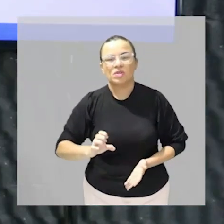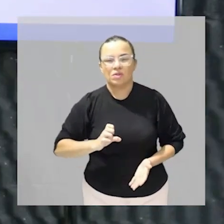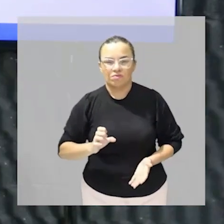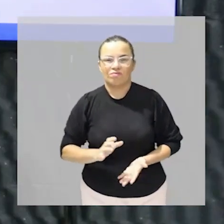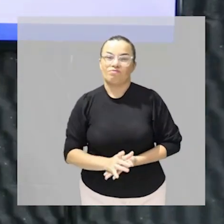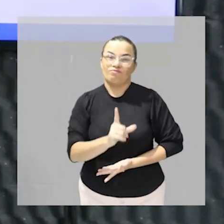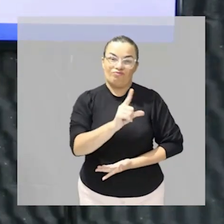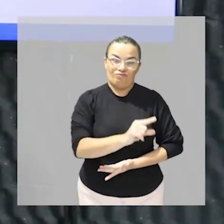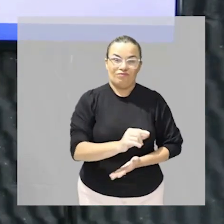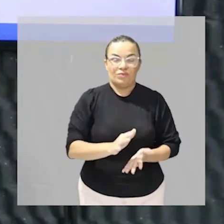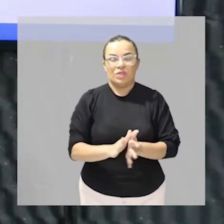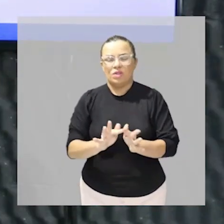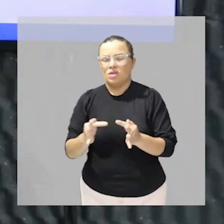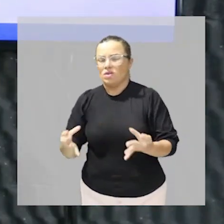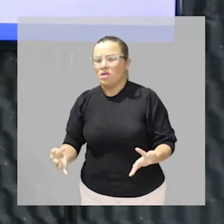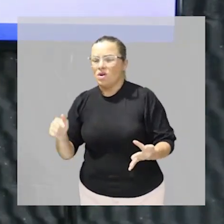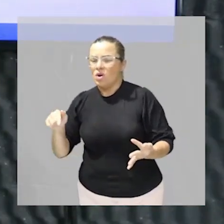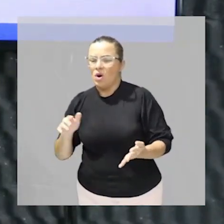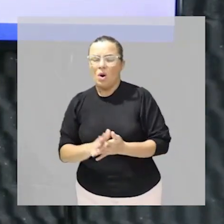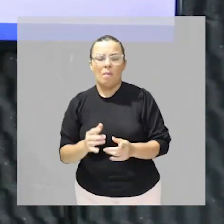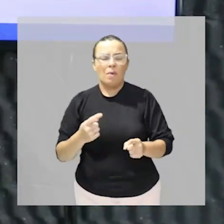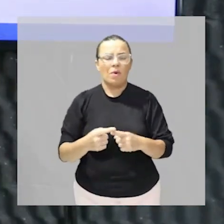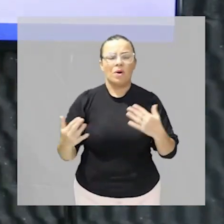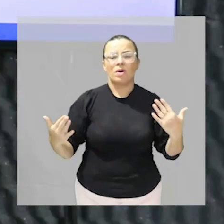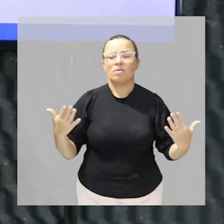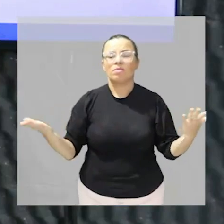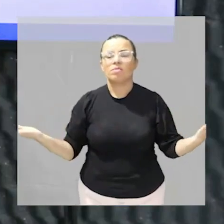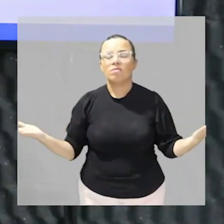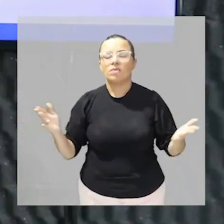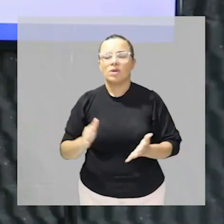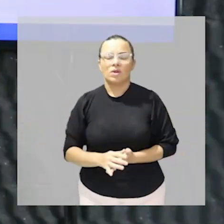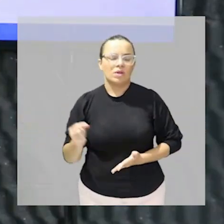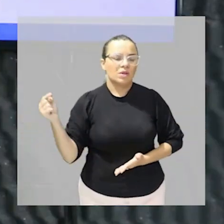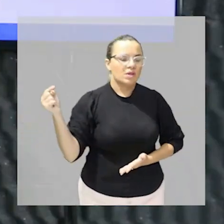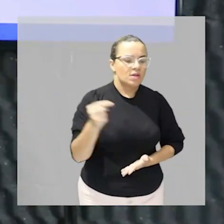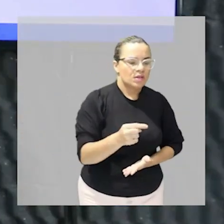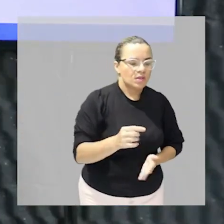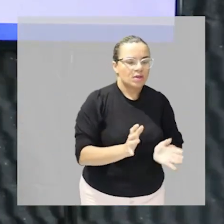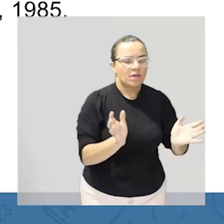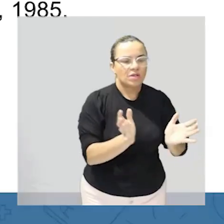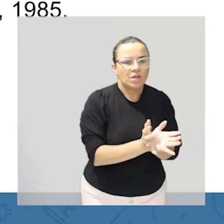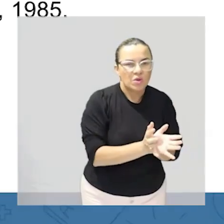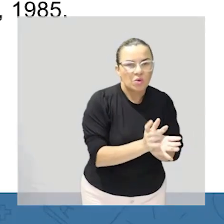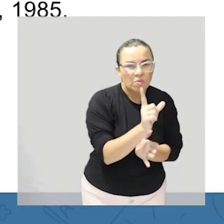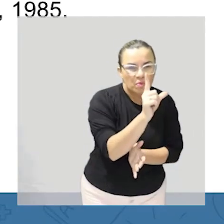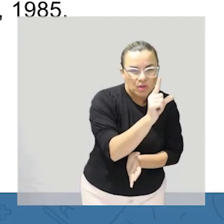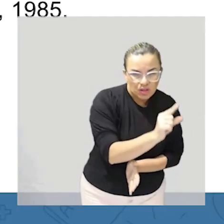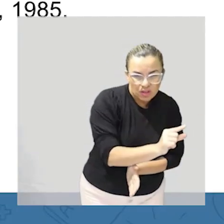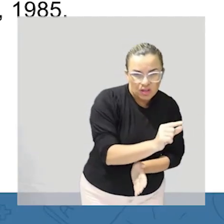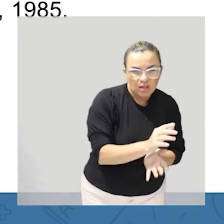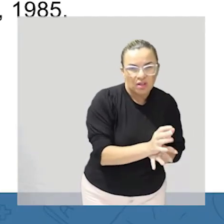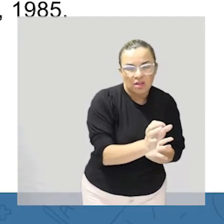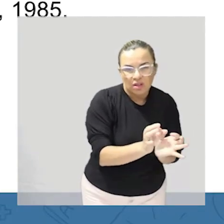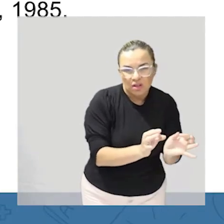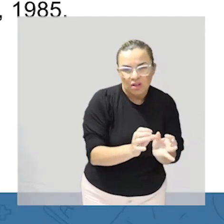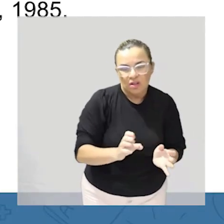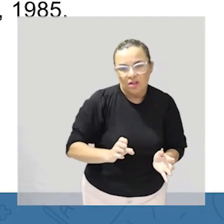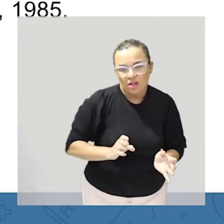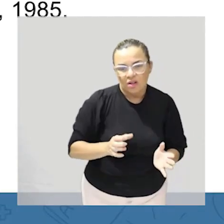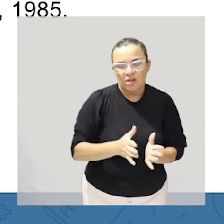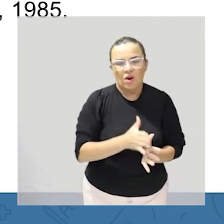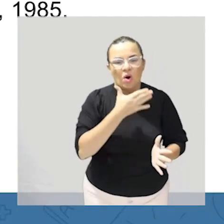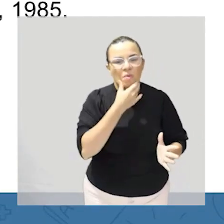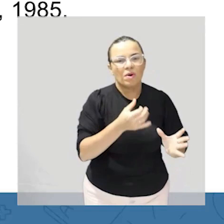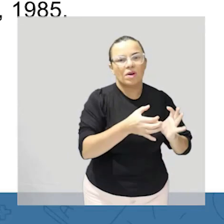acontece? Simples. Porque no modelo aristocrático oligárquico, além de homem livre, você tem que